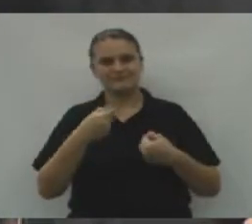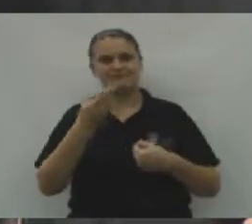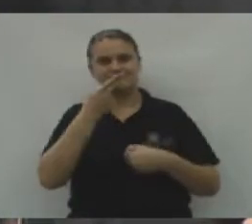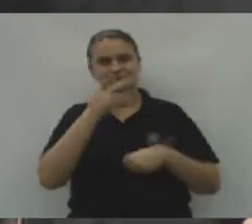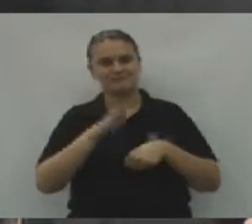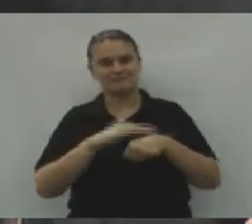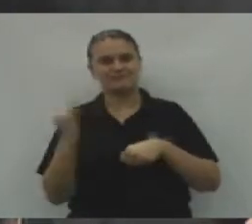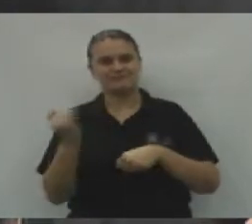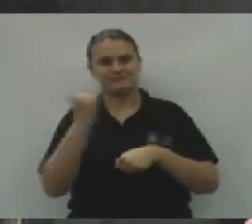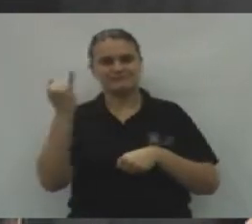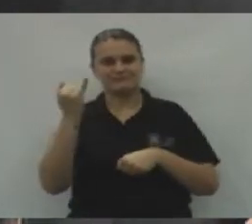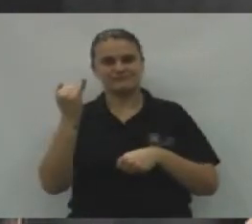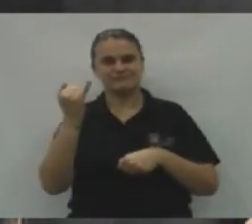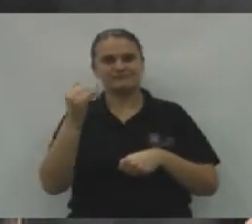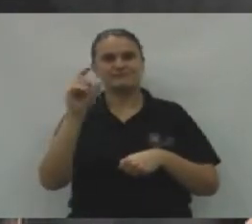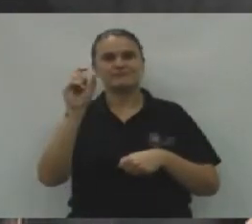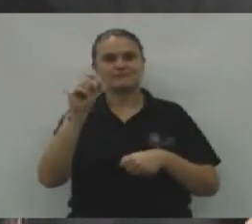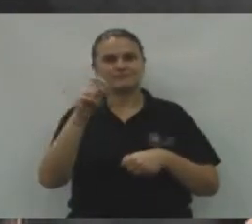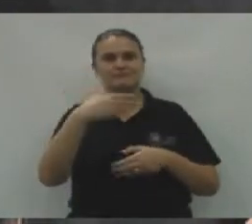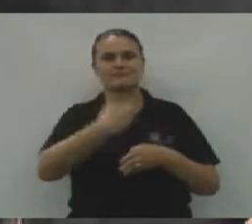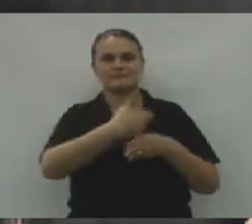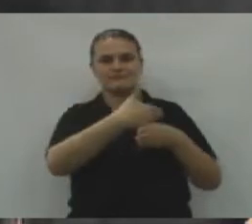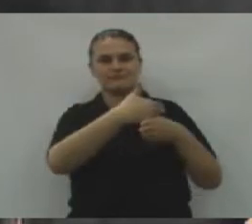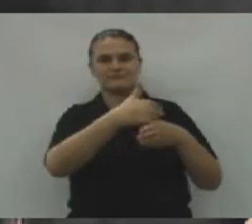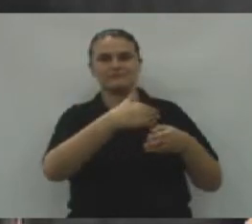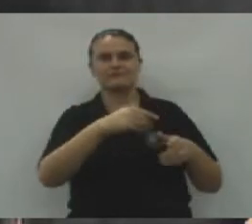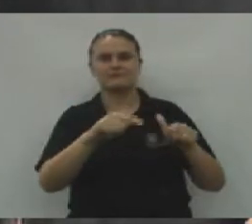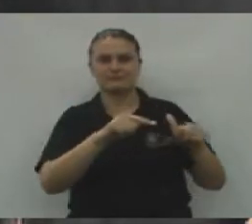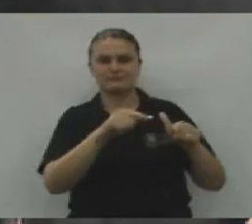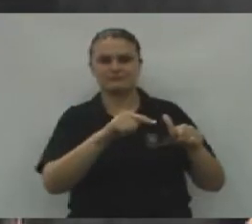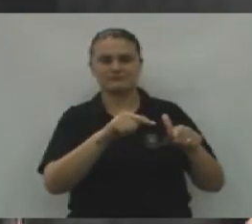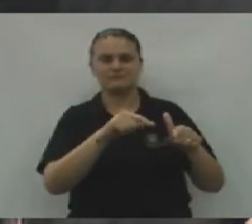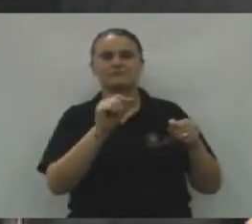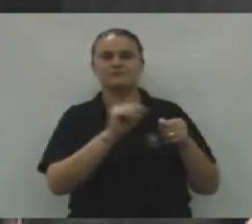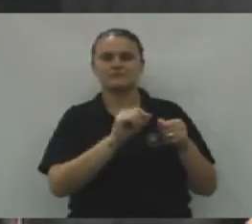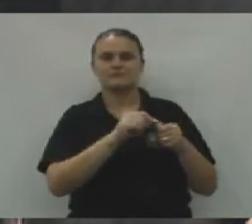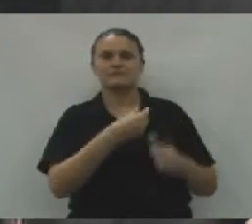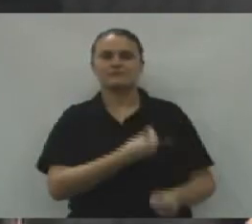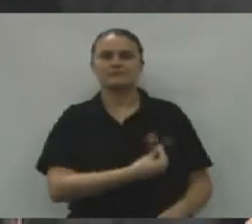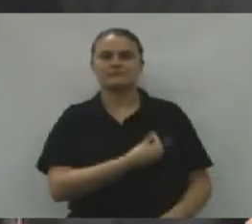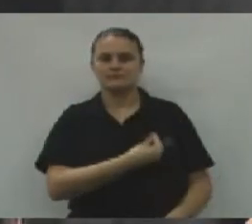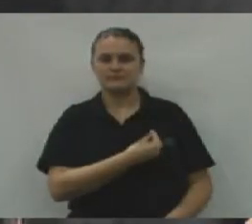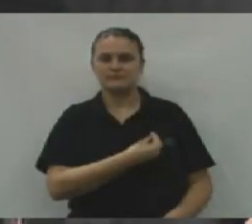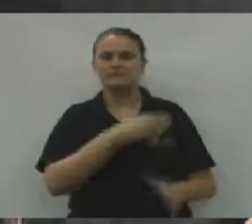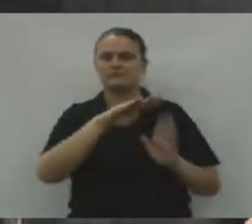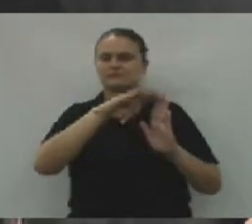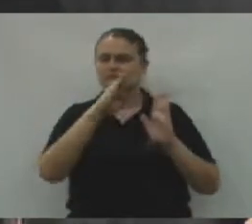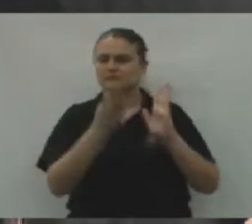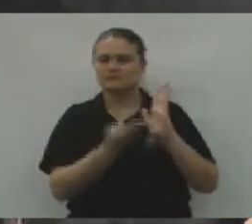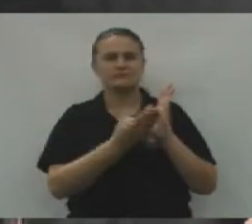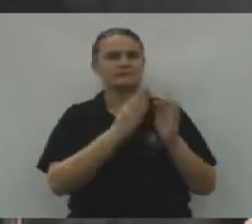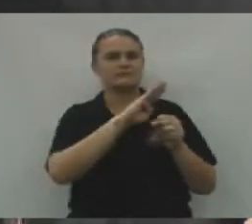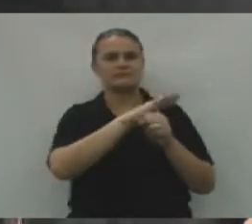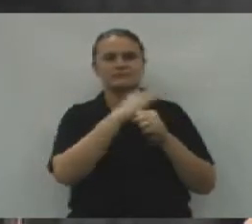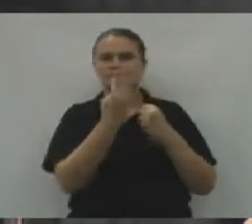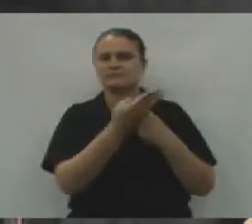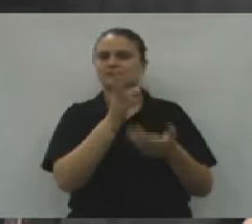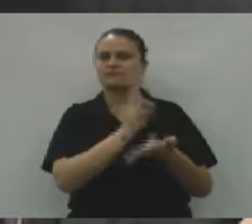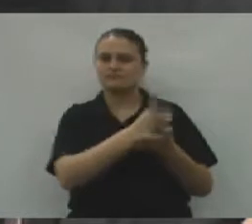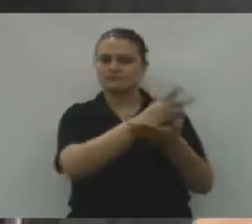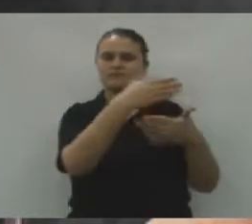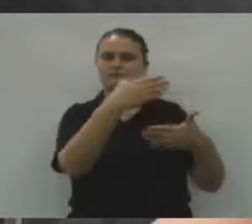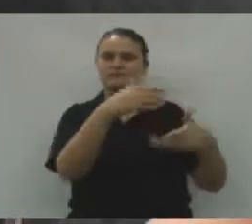no trabalho do Departamento de Obras nos últimos períodos, onde se fez presente em basicamente todos os bairros, através